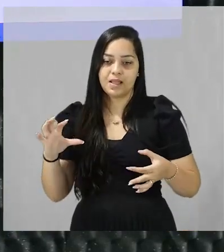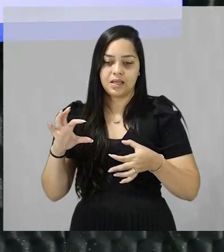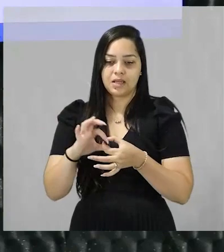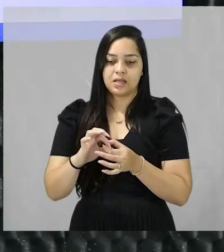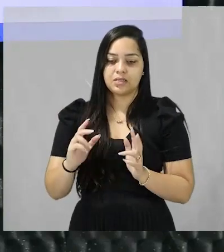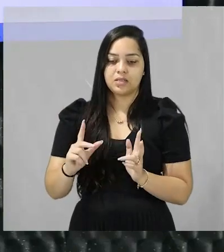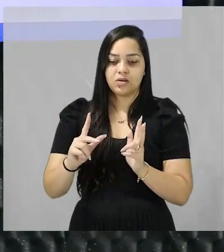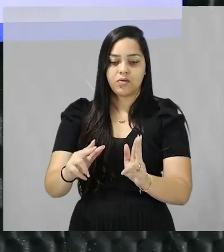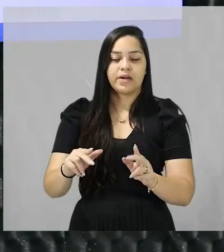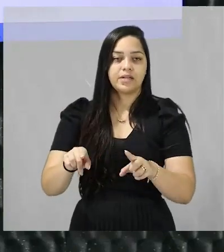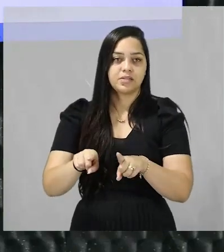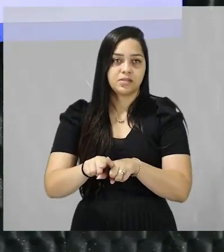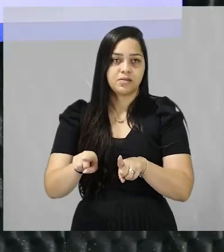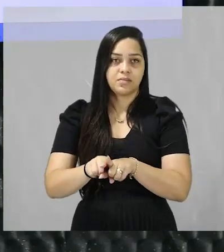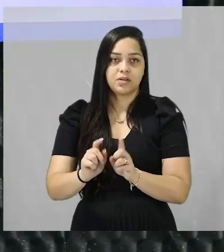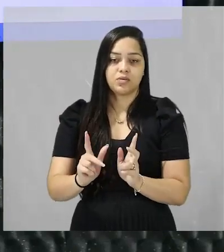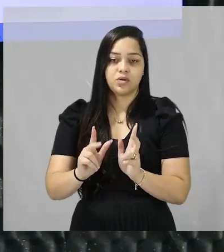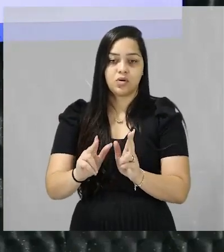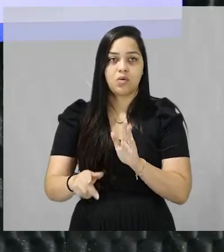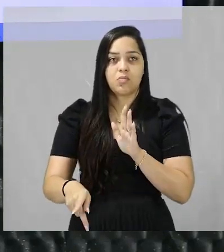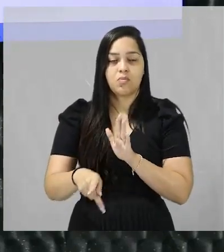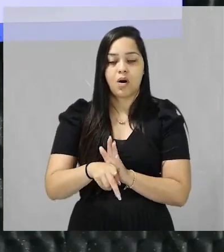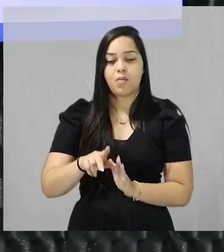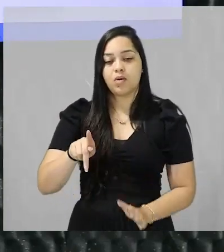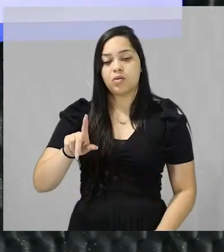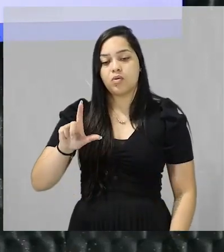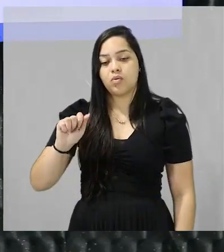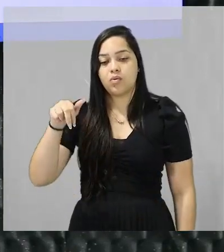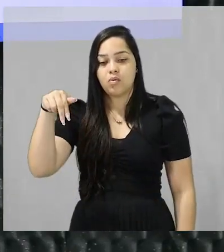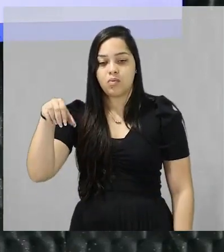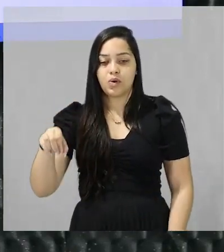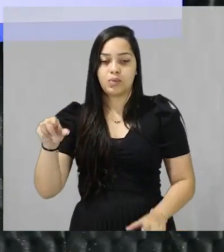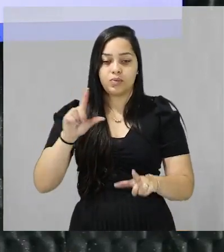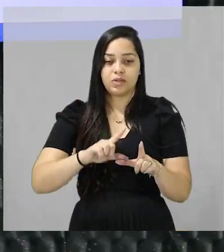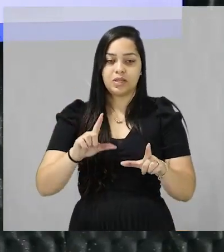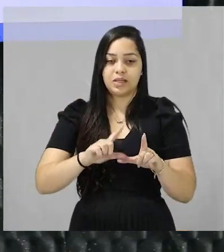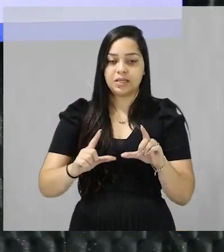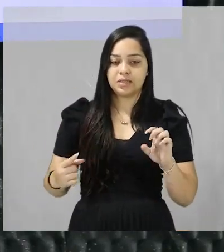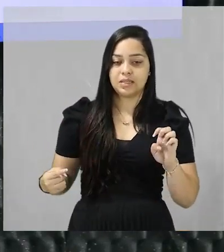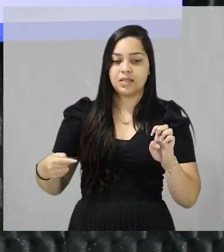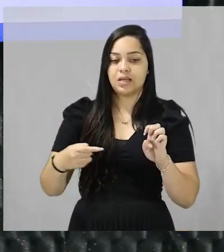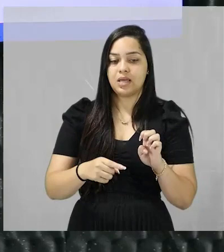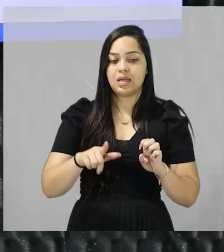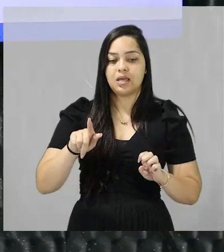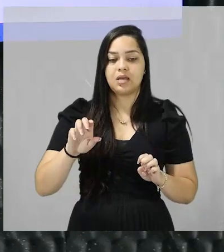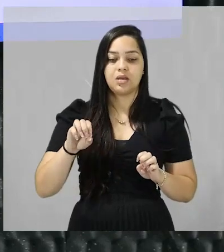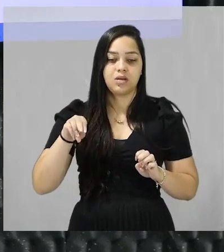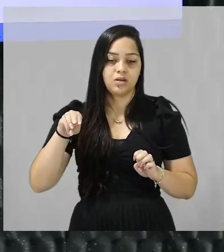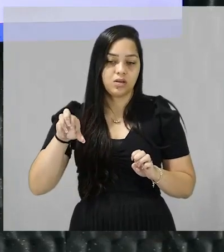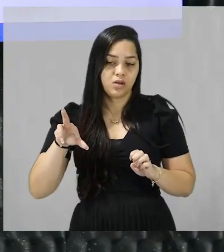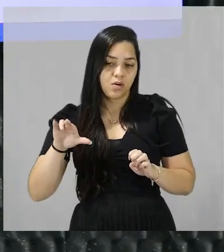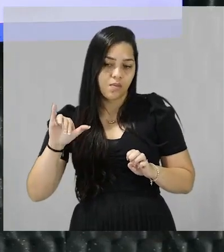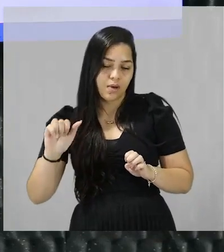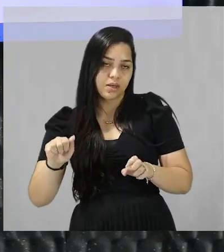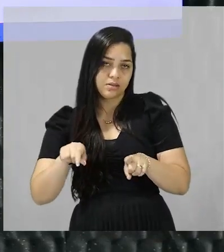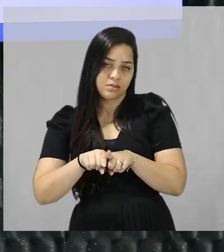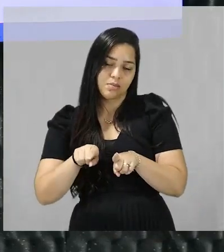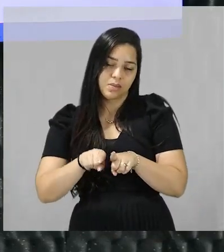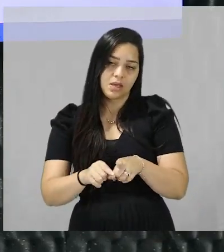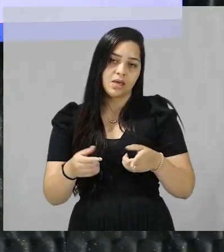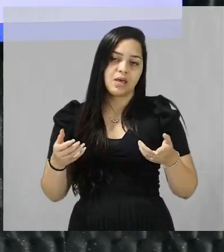iguais do mesmo lado do plano. Então, letra E, geométrica, e se quisesse ser